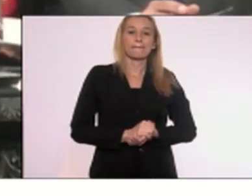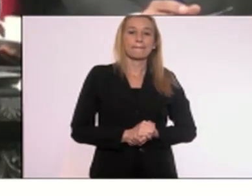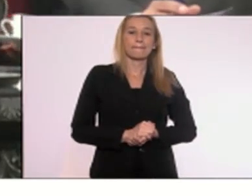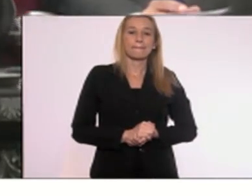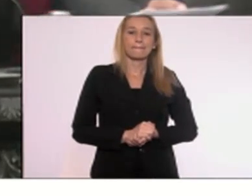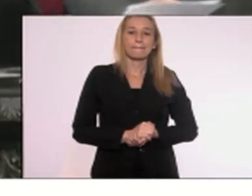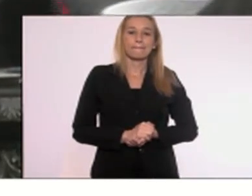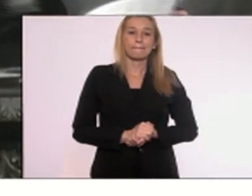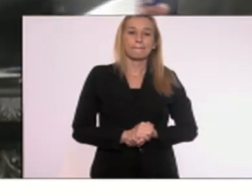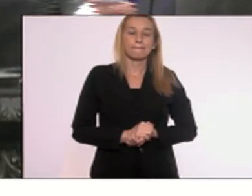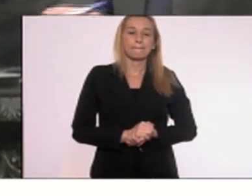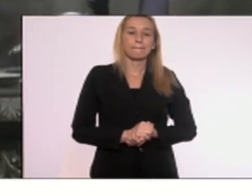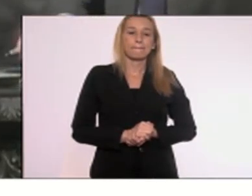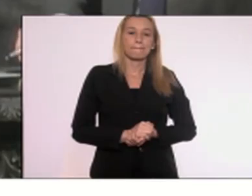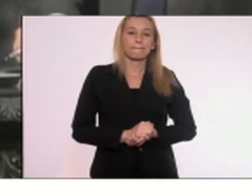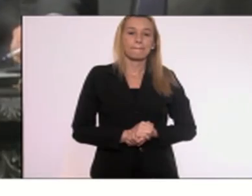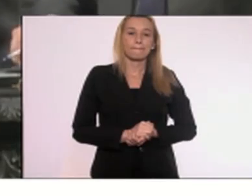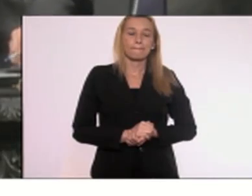Na verdade, é